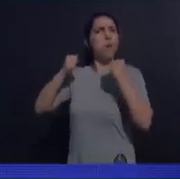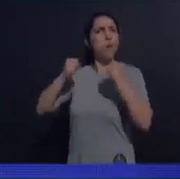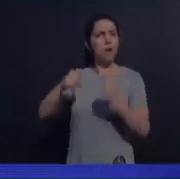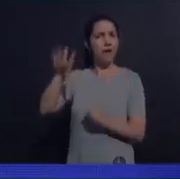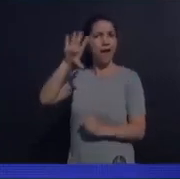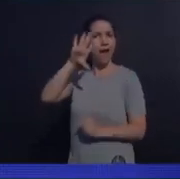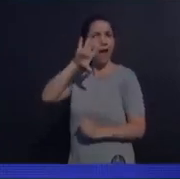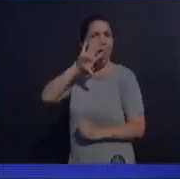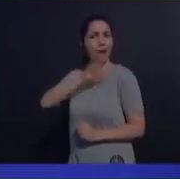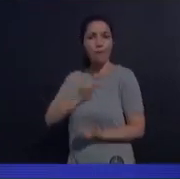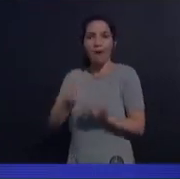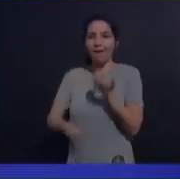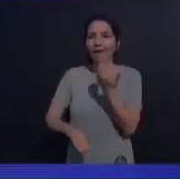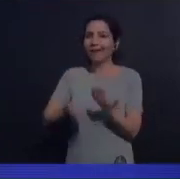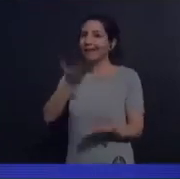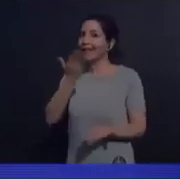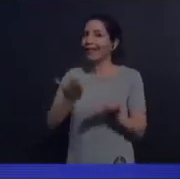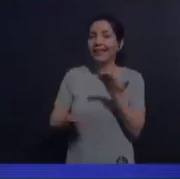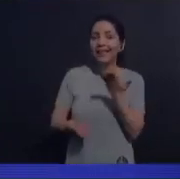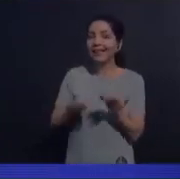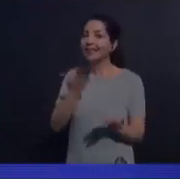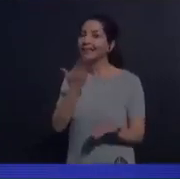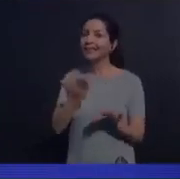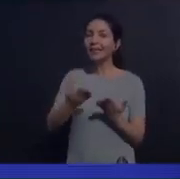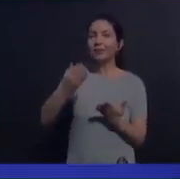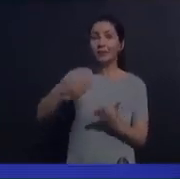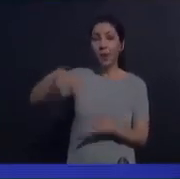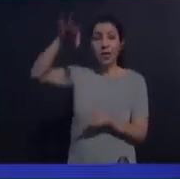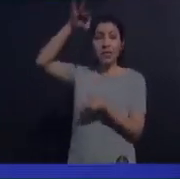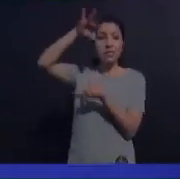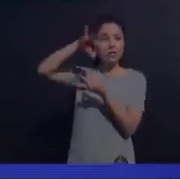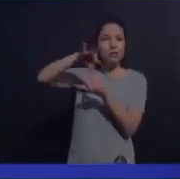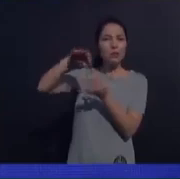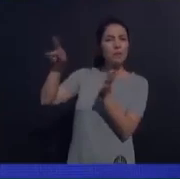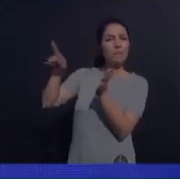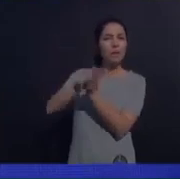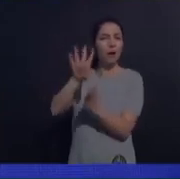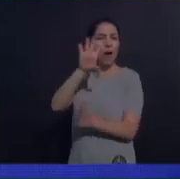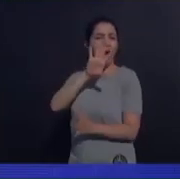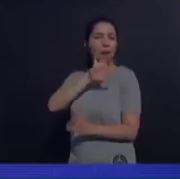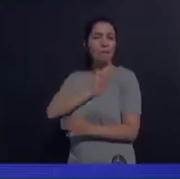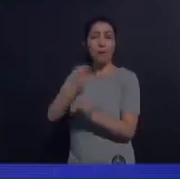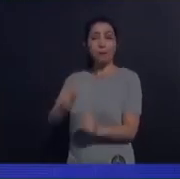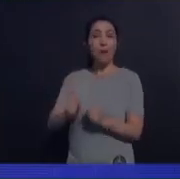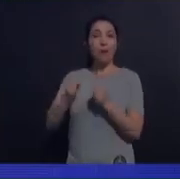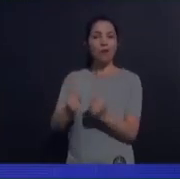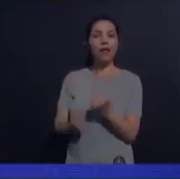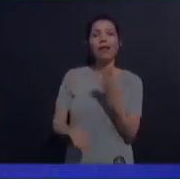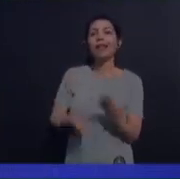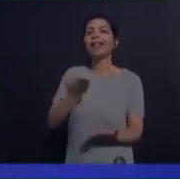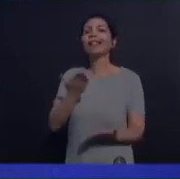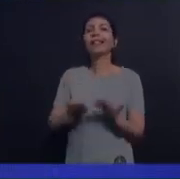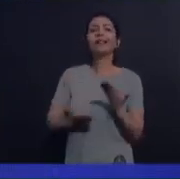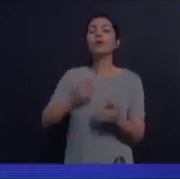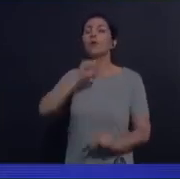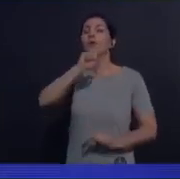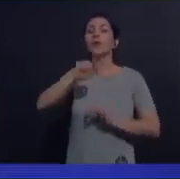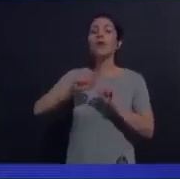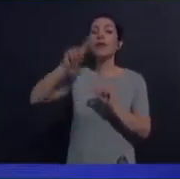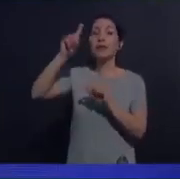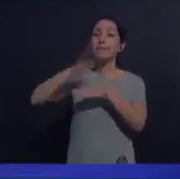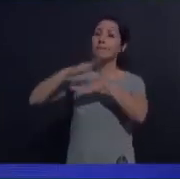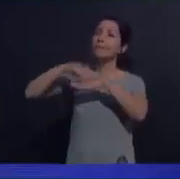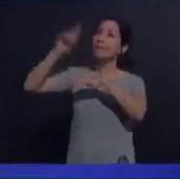de equilíbrio. Gente, o que é ter espírito de poder? É o poder de Deus para a gente